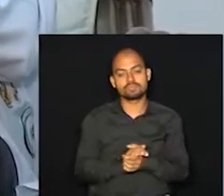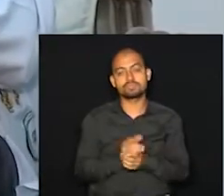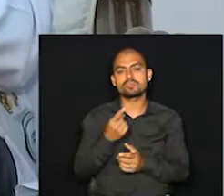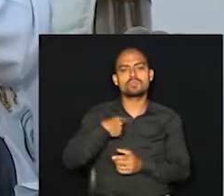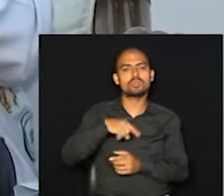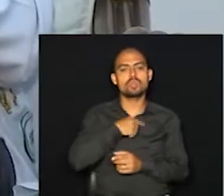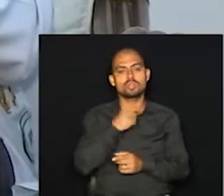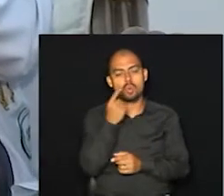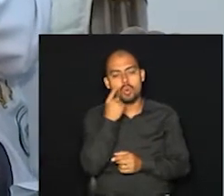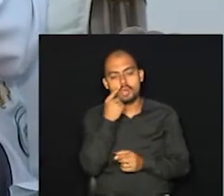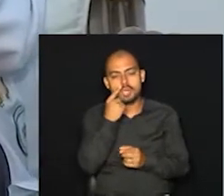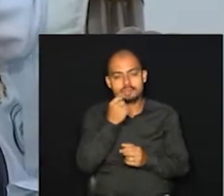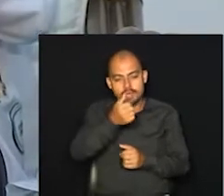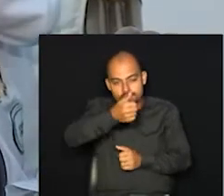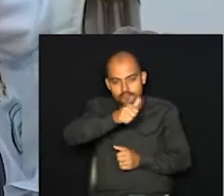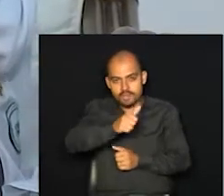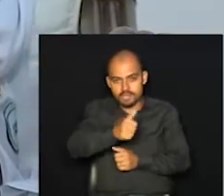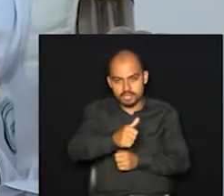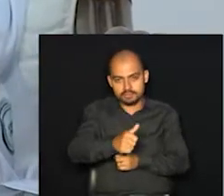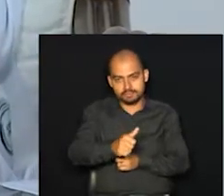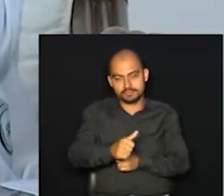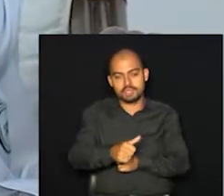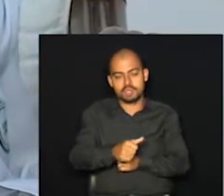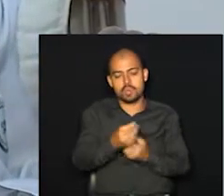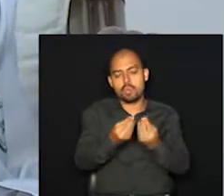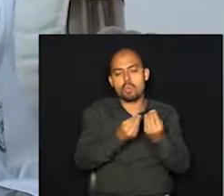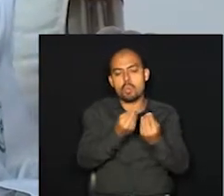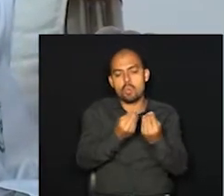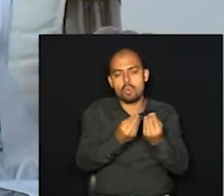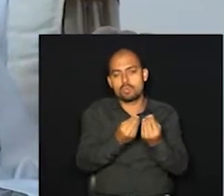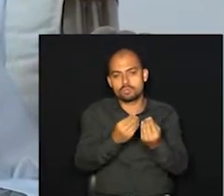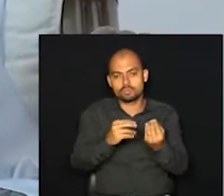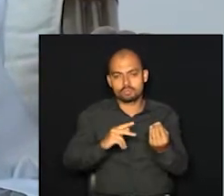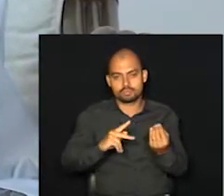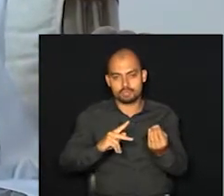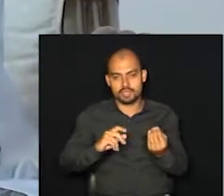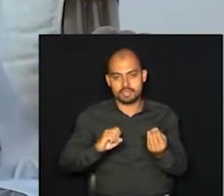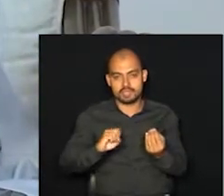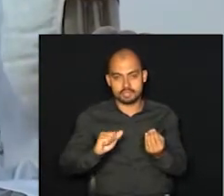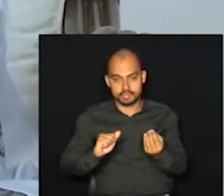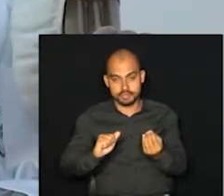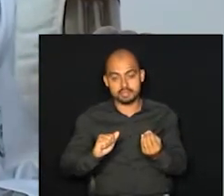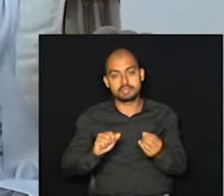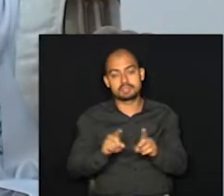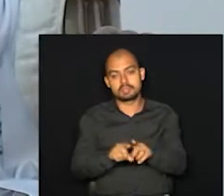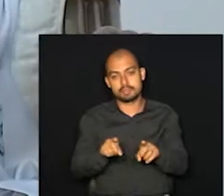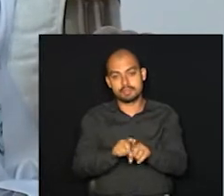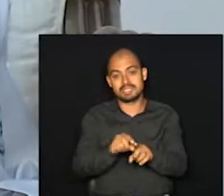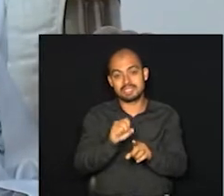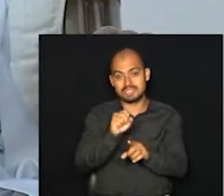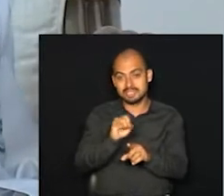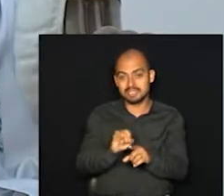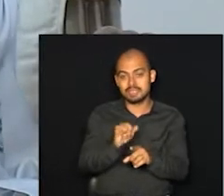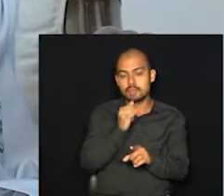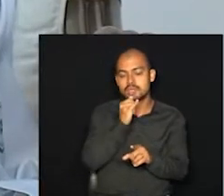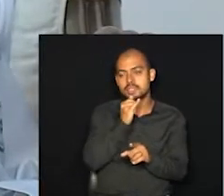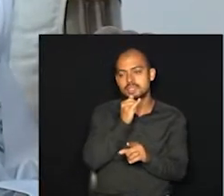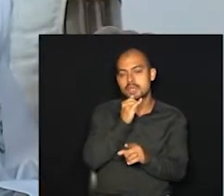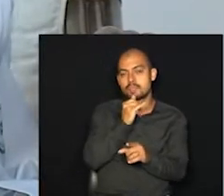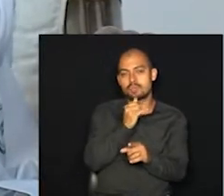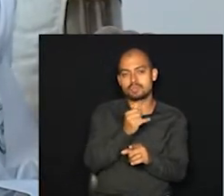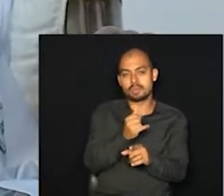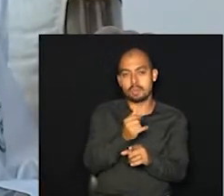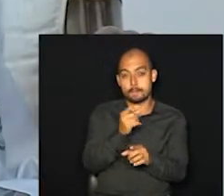a densidade, isso é técnico, densidade do PSA. E aqueles que tiverem uma densidade